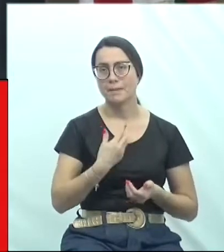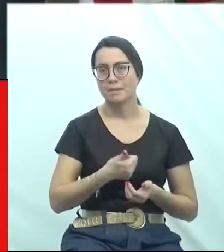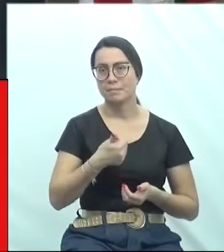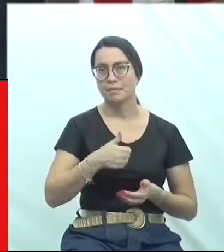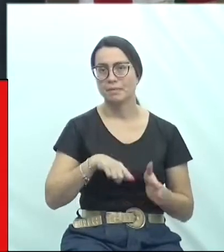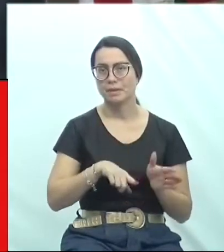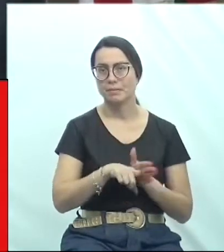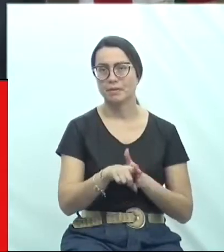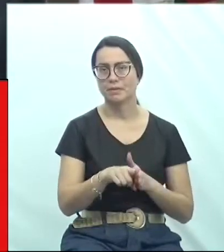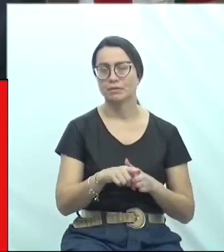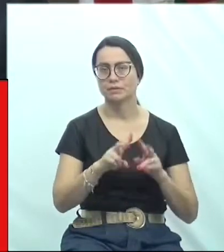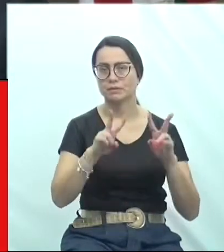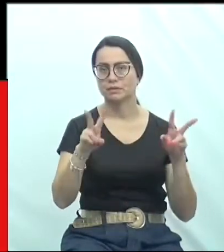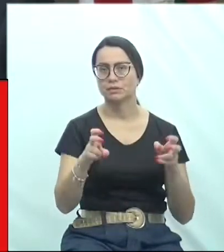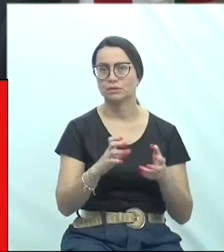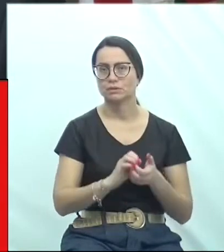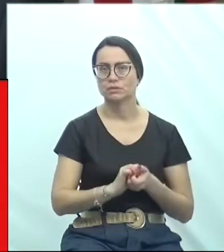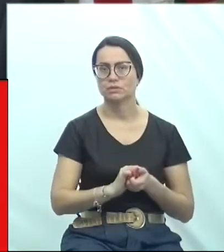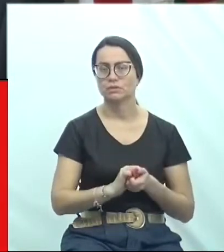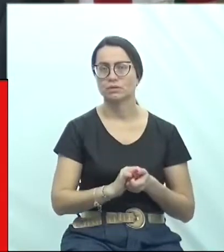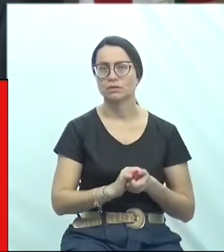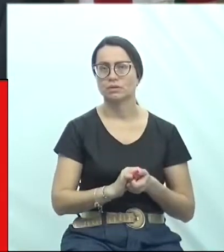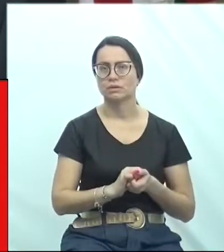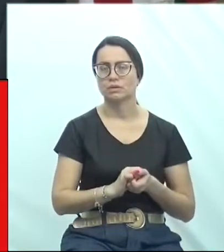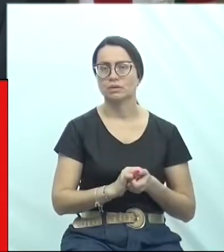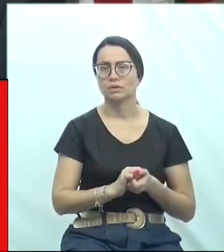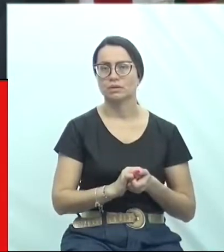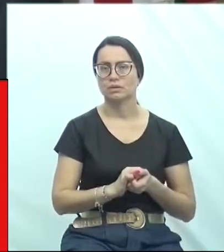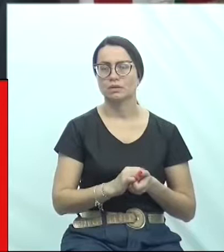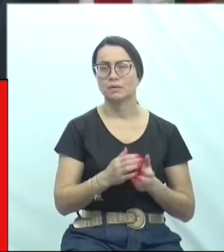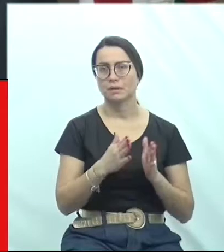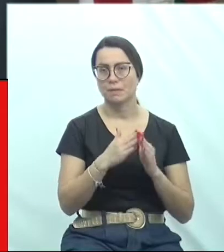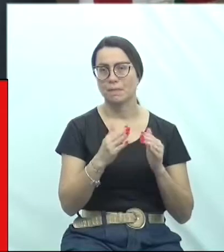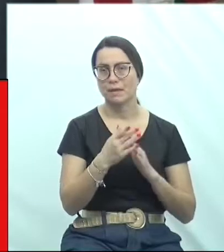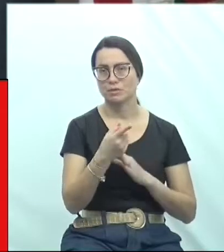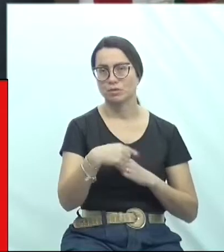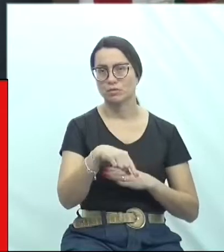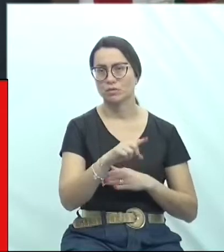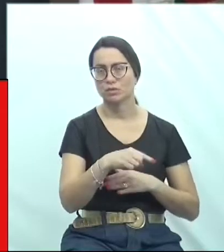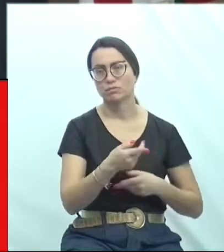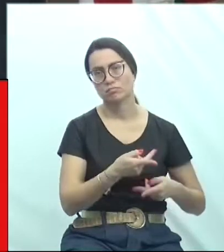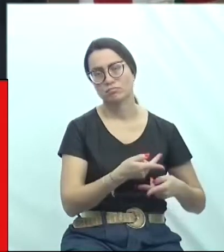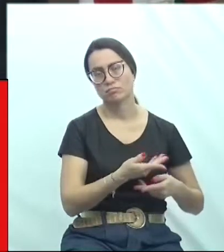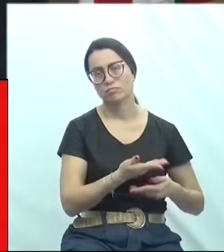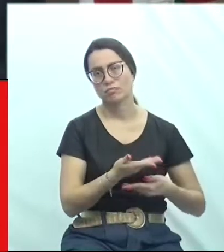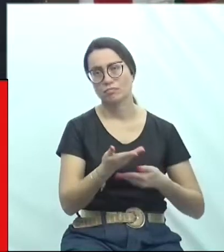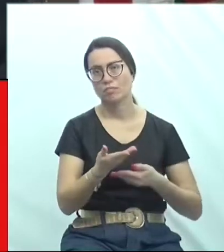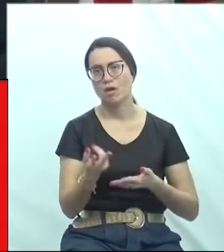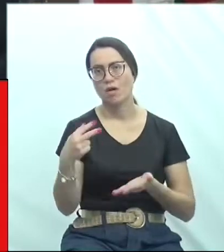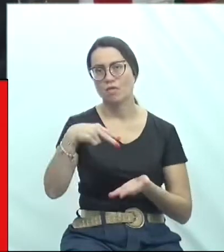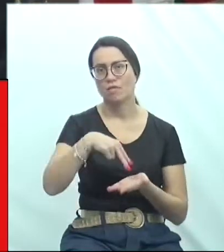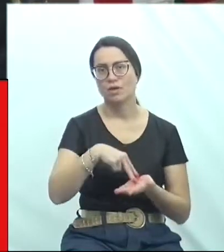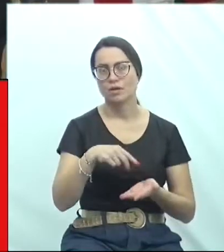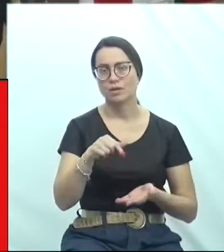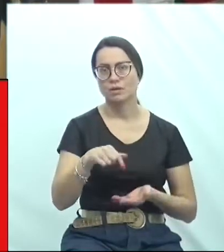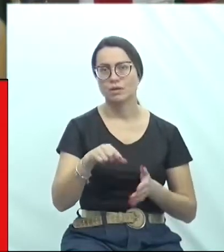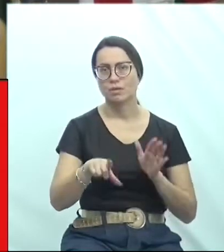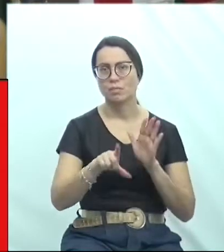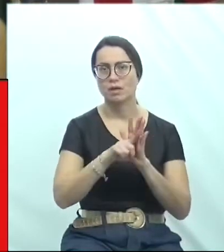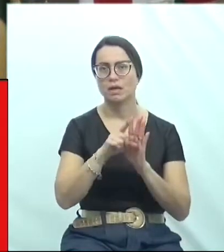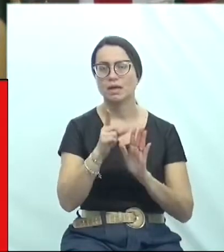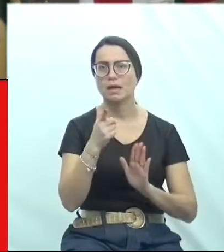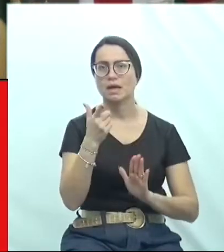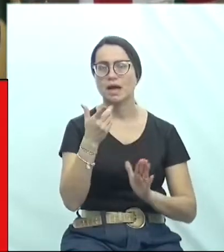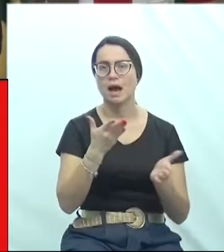e é esse o assunto que vos traz a casa legislativa, uma lei aprovada por todos os vereadores